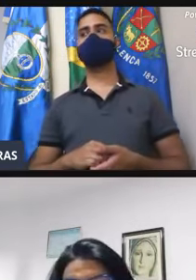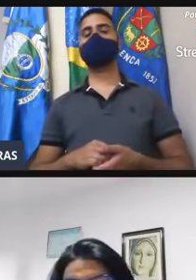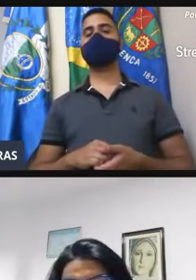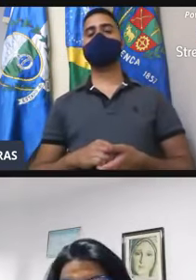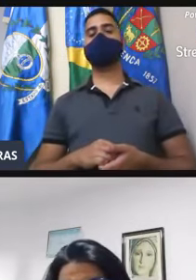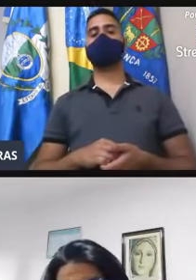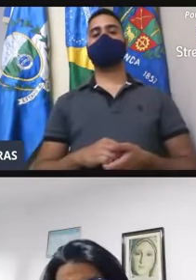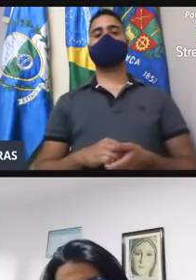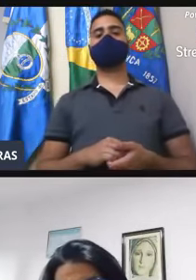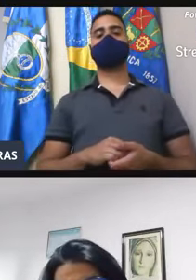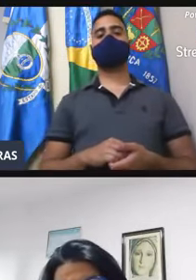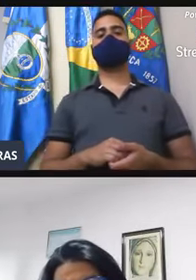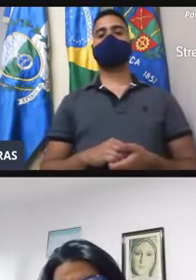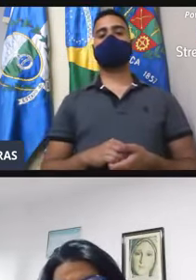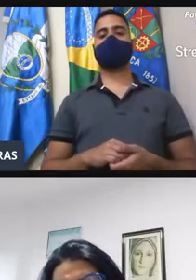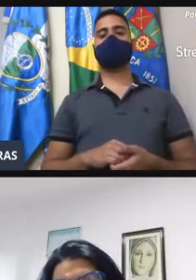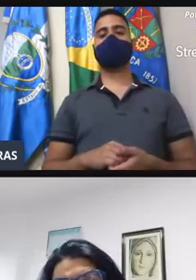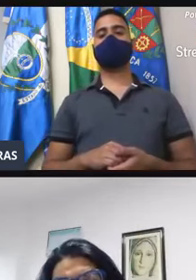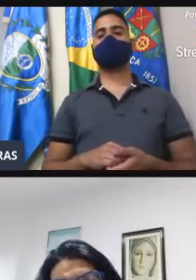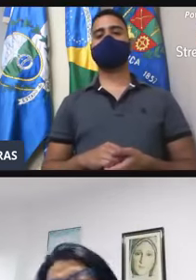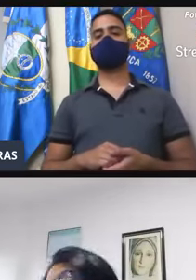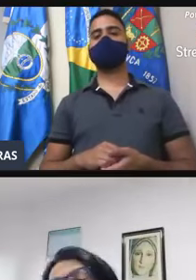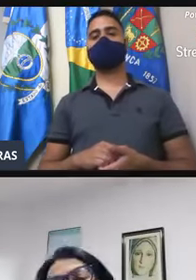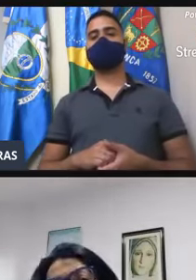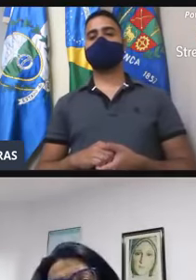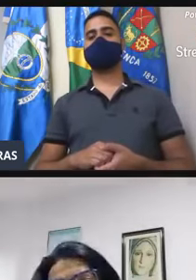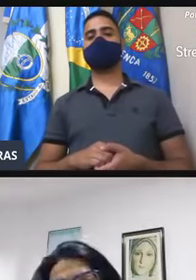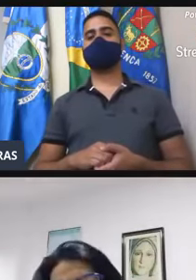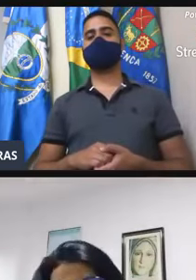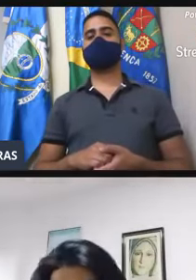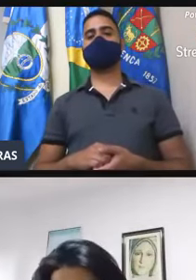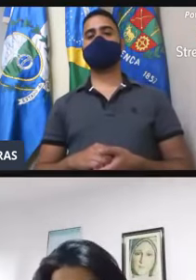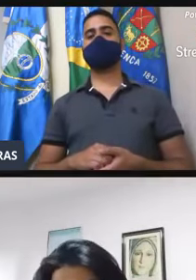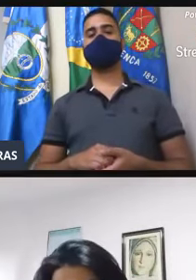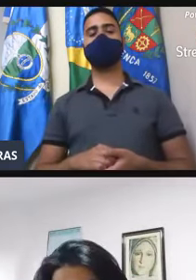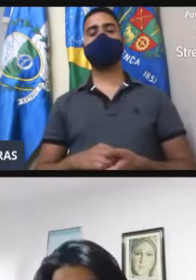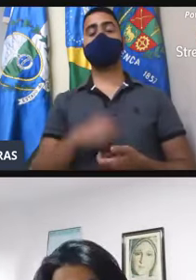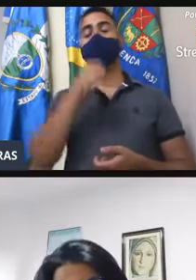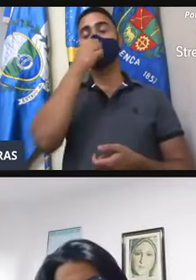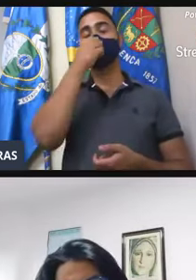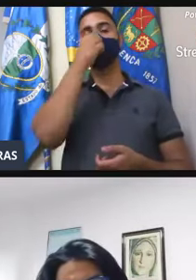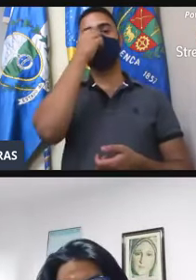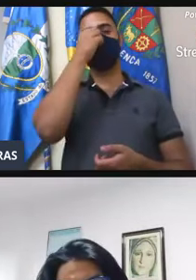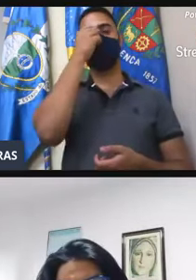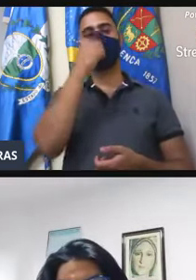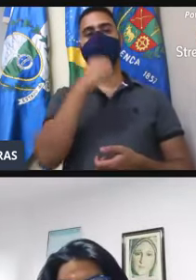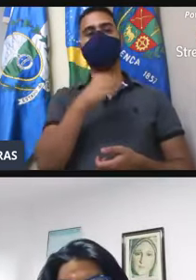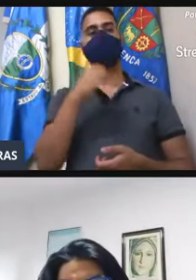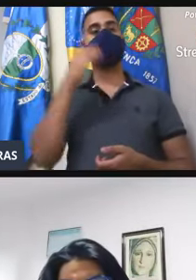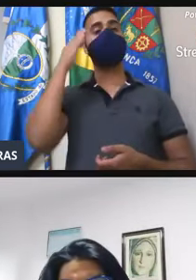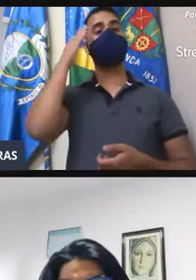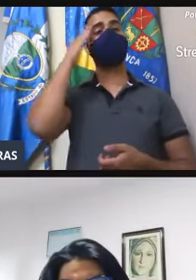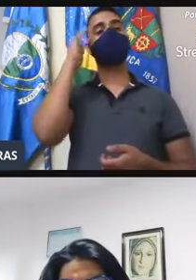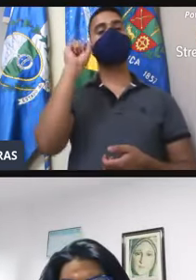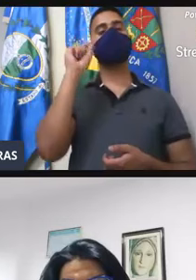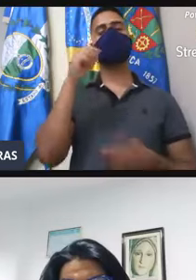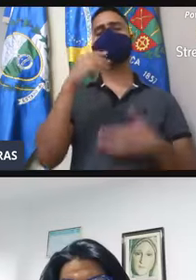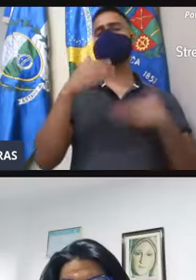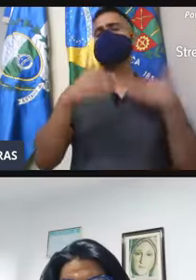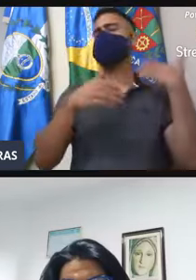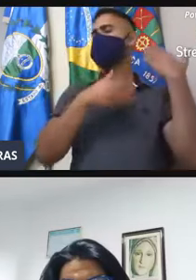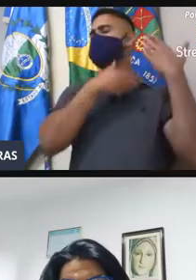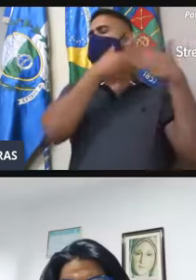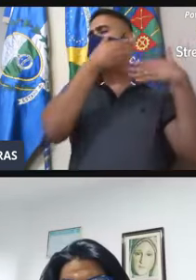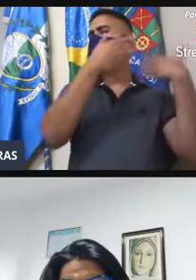penaliza, sentencia ao agressor. Então, eu acho que nesse processo